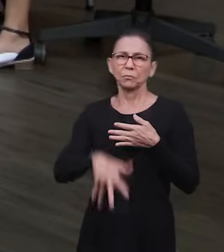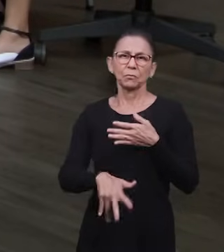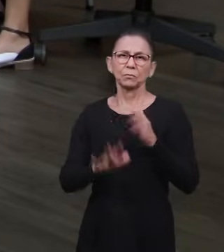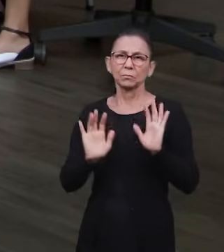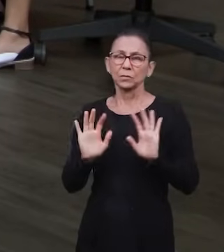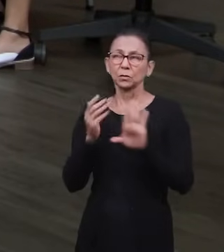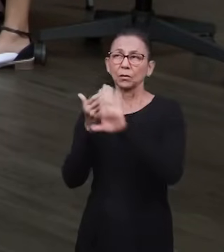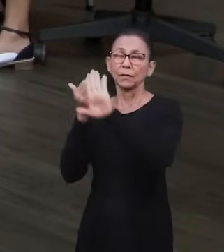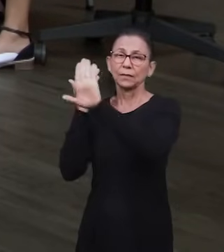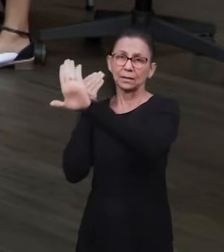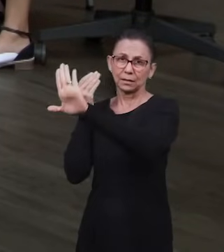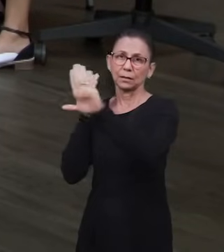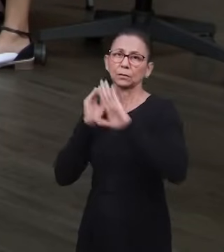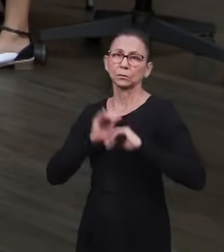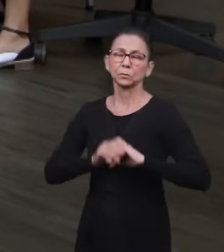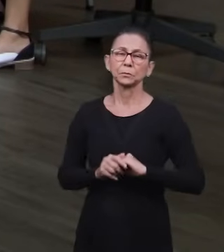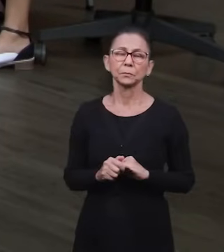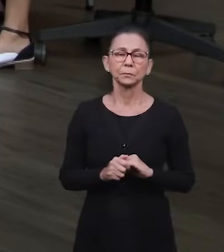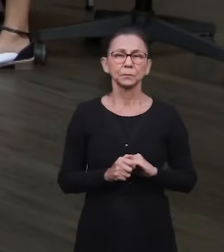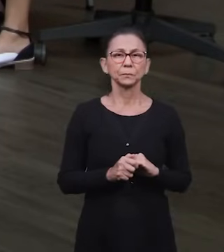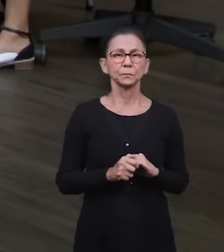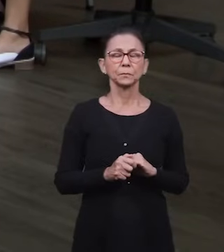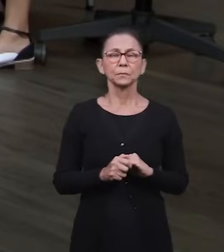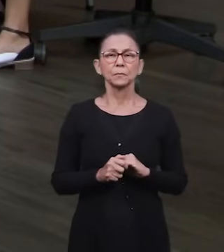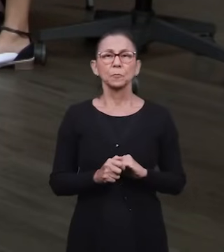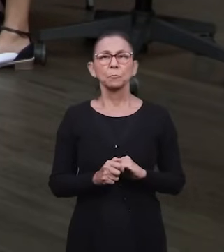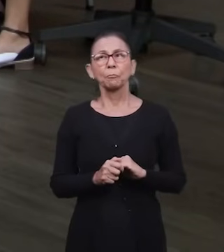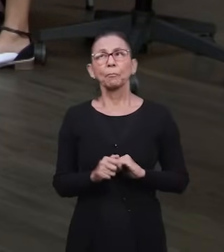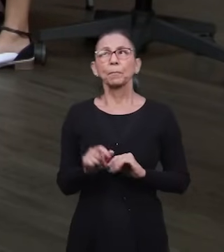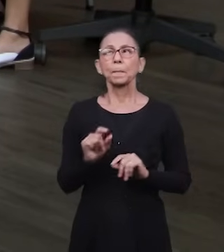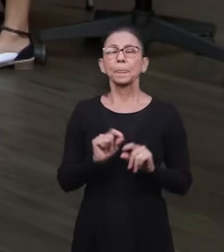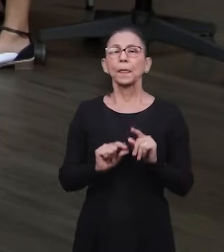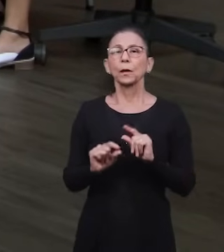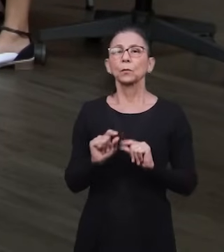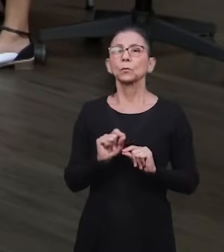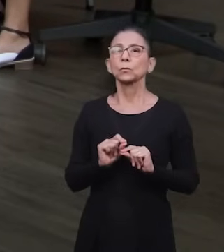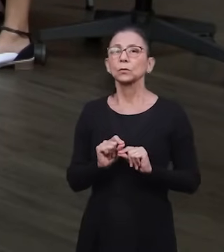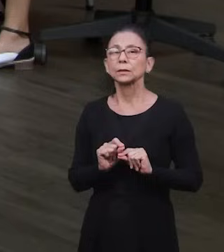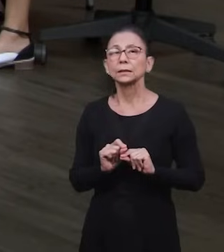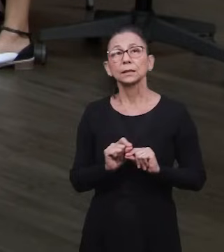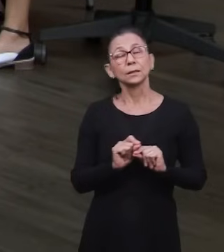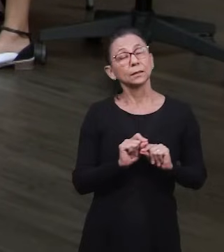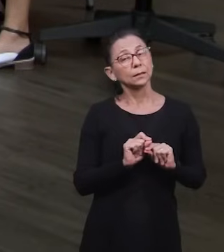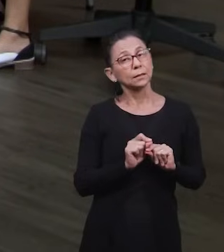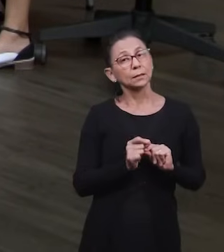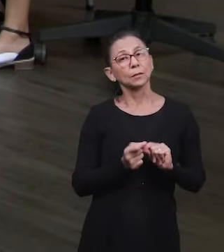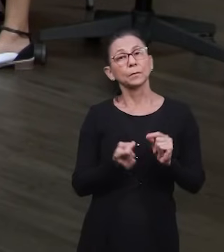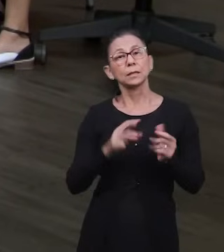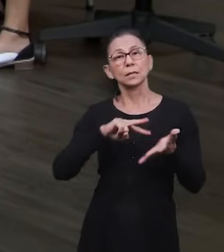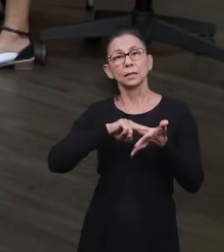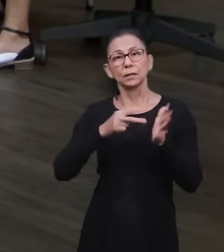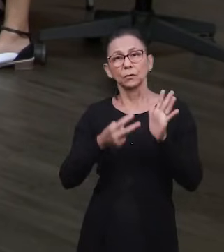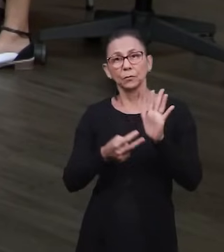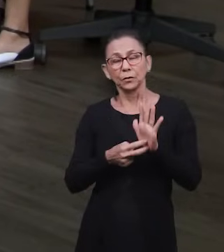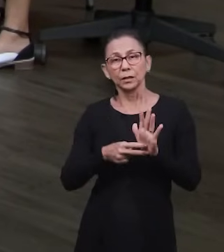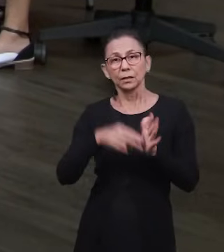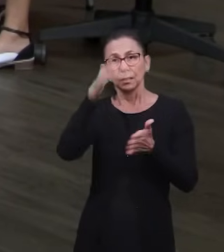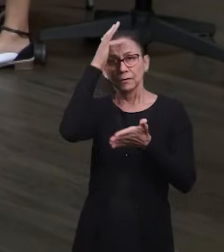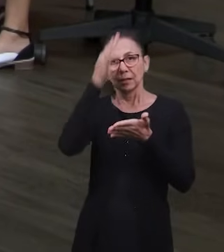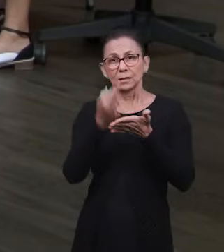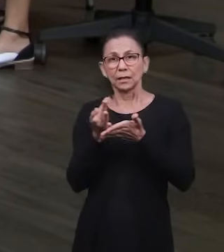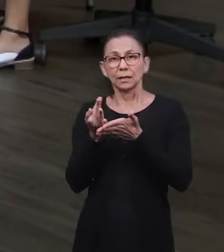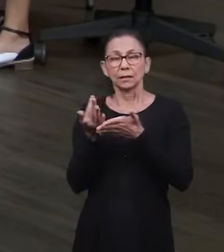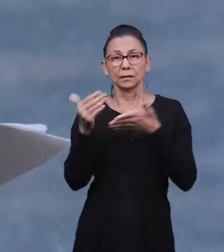eu estou afastando dela. E quando você fala de apostasia, você se rebela contra o governo, se